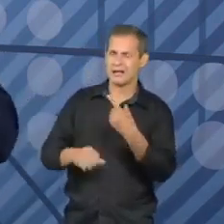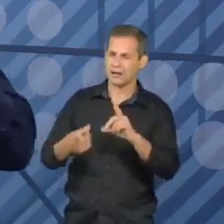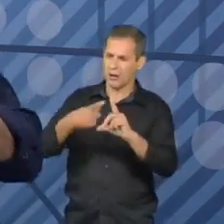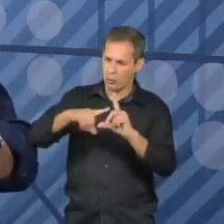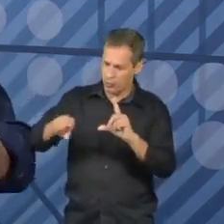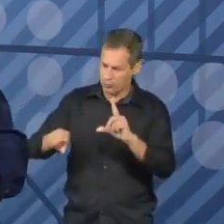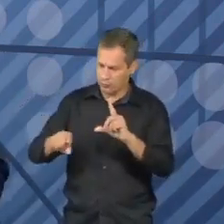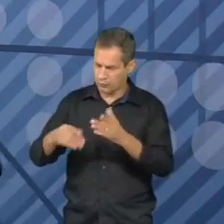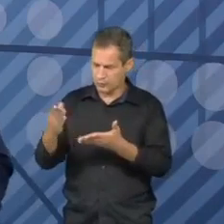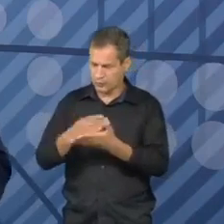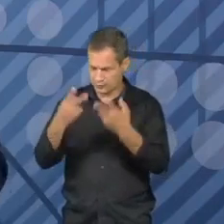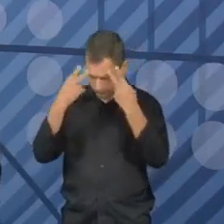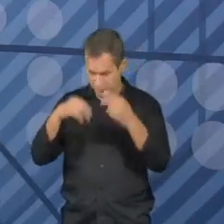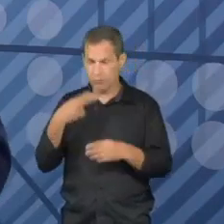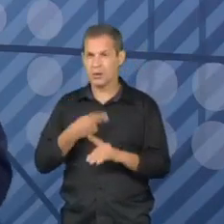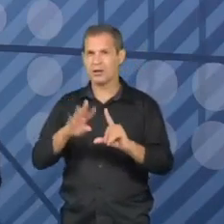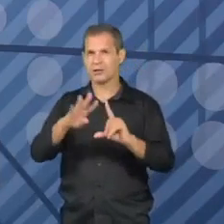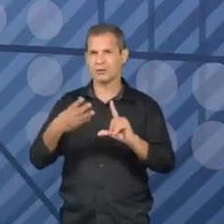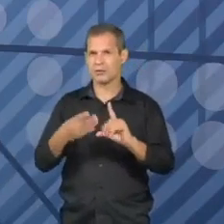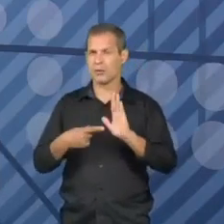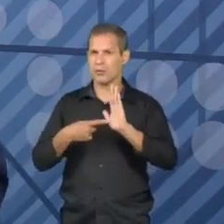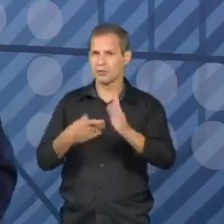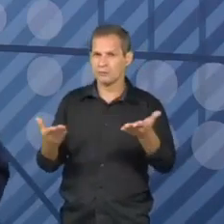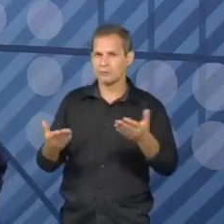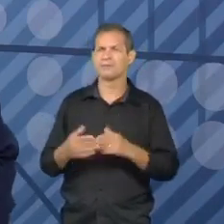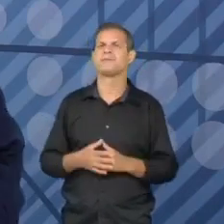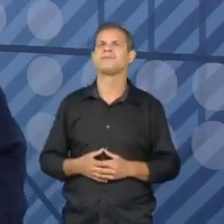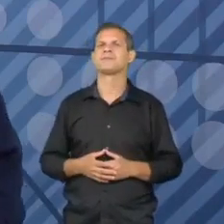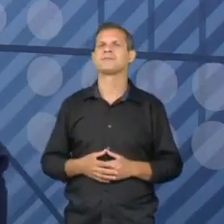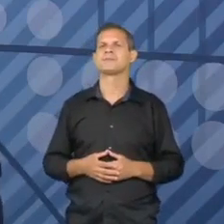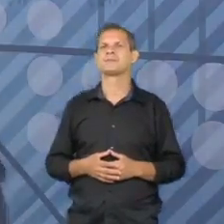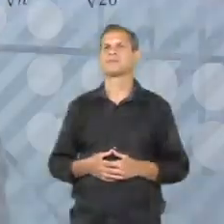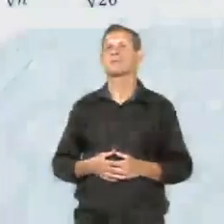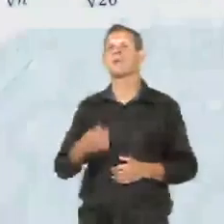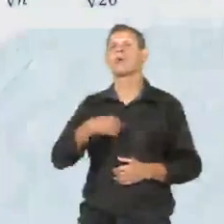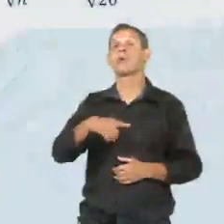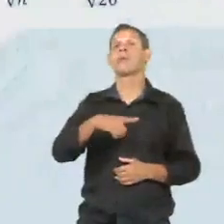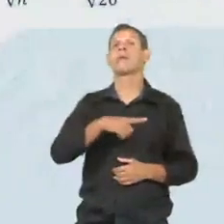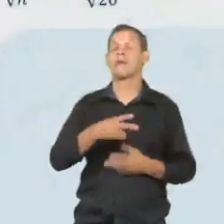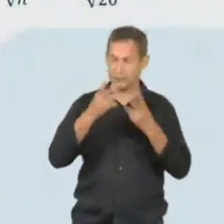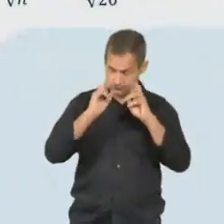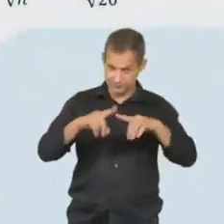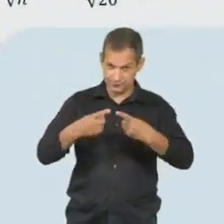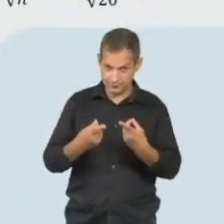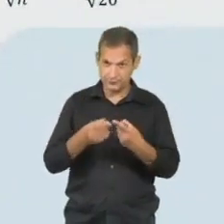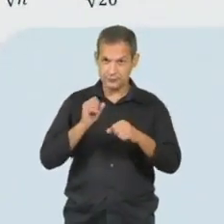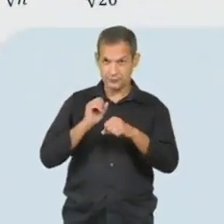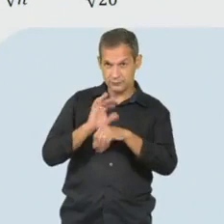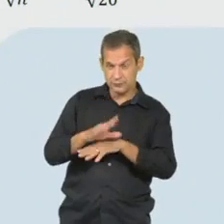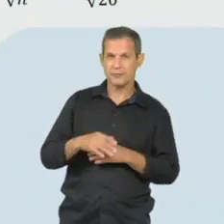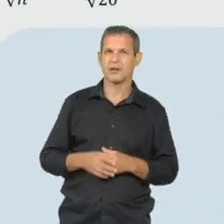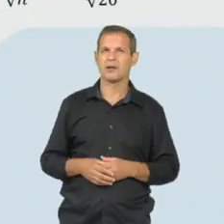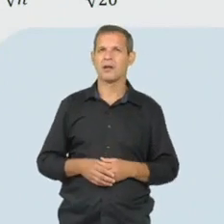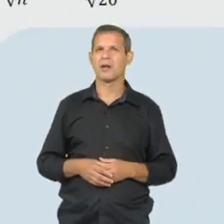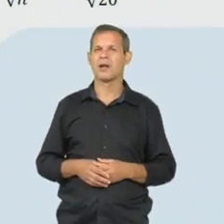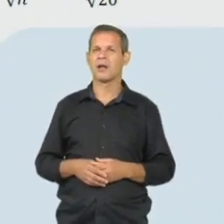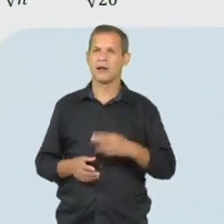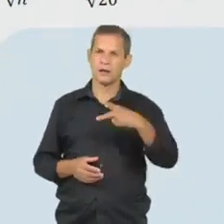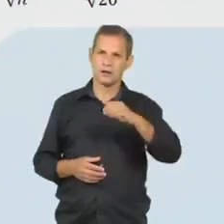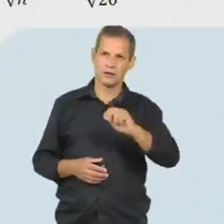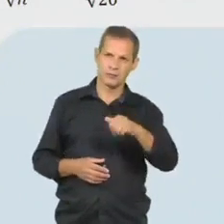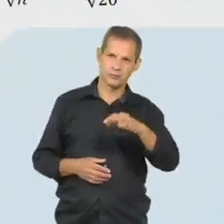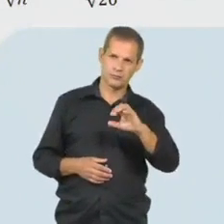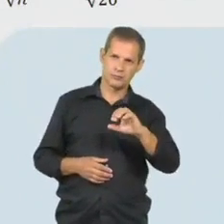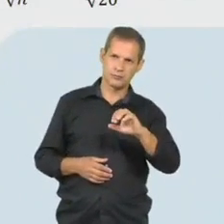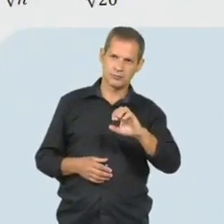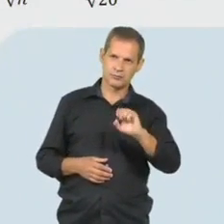normal e vamos lá para a nossa tabela para mostrar. Vamos lá. Então, eu tenho aqui no quadro, parâmetro, as informações